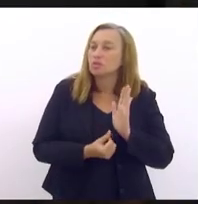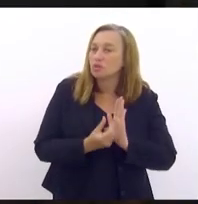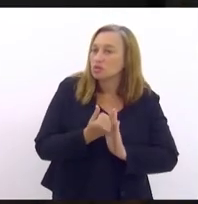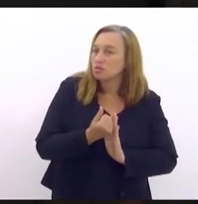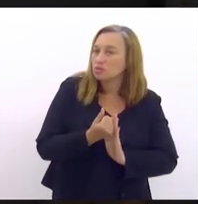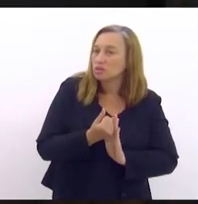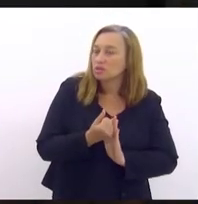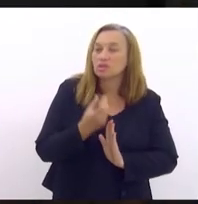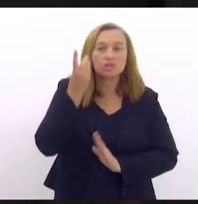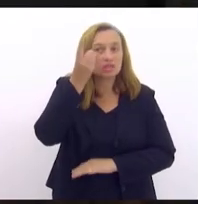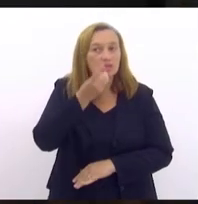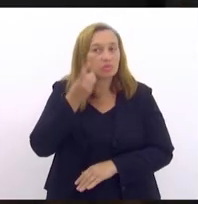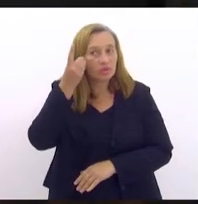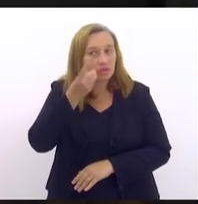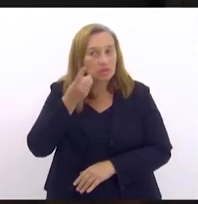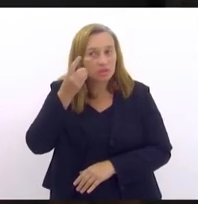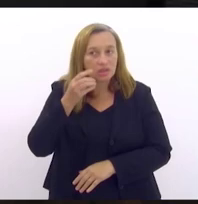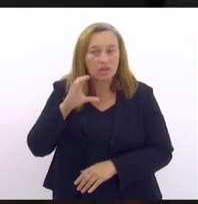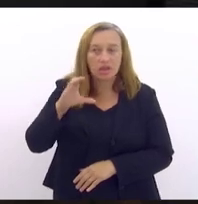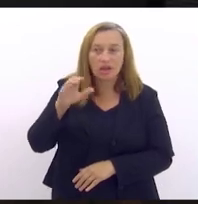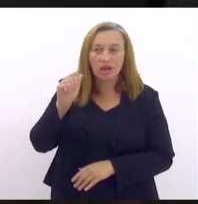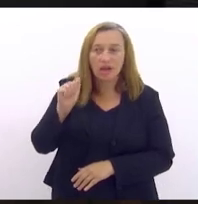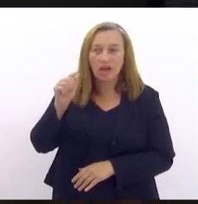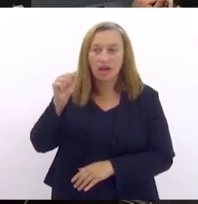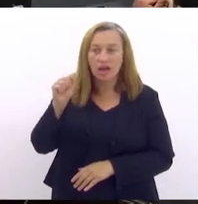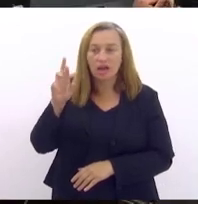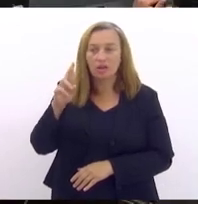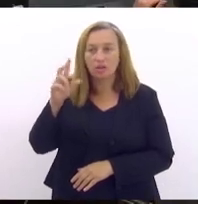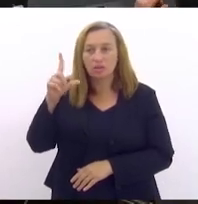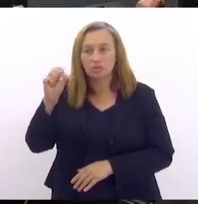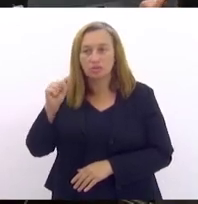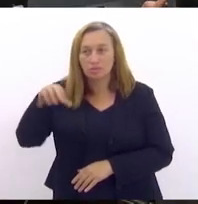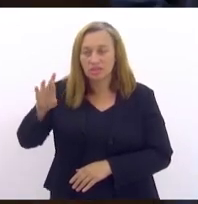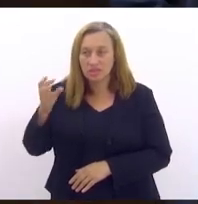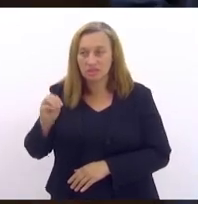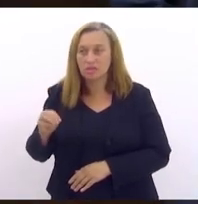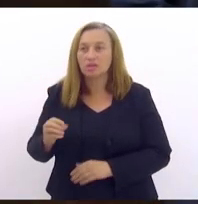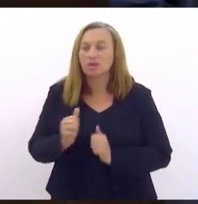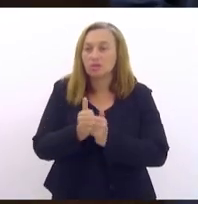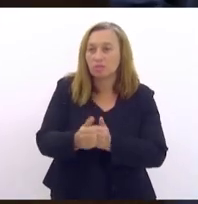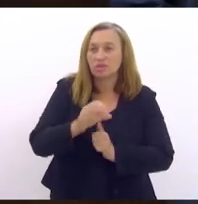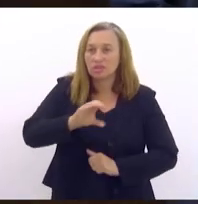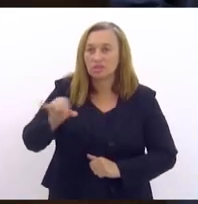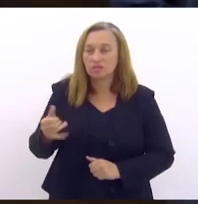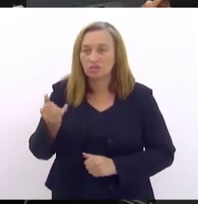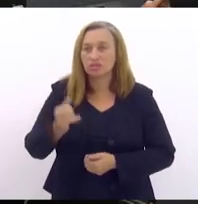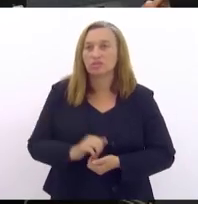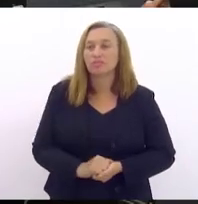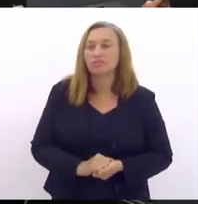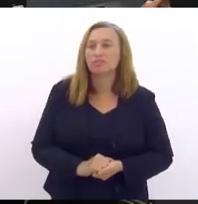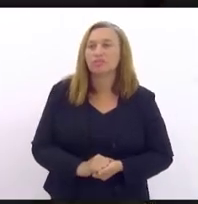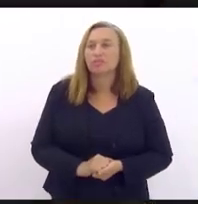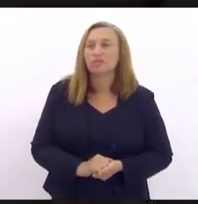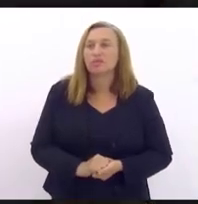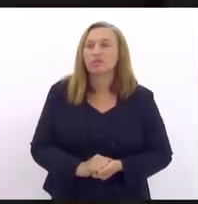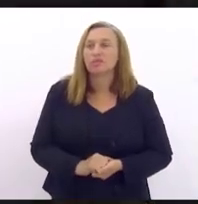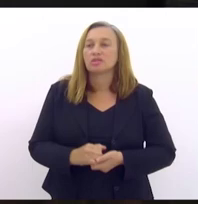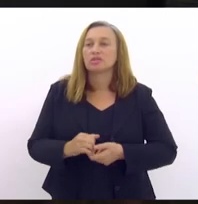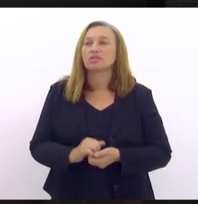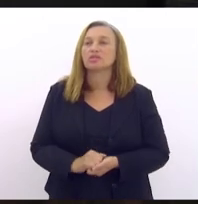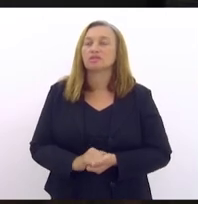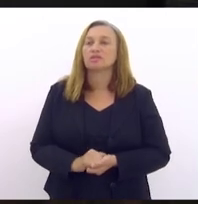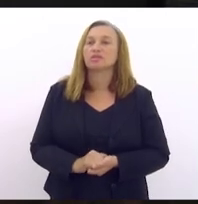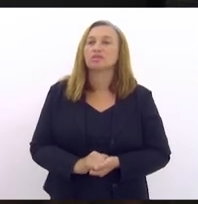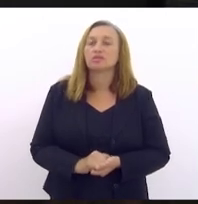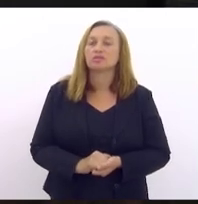Orçamento, deputado Carlos Macedo. Senhor presidente, acompanho a CCJ. Com os pareceres